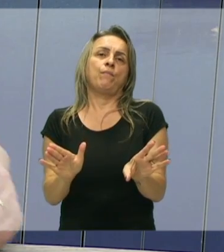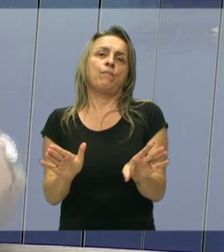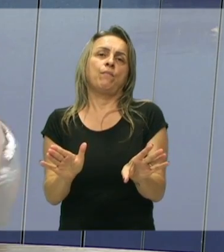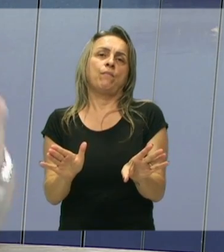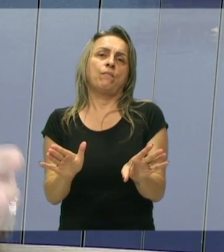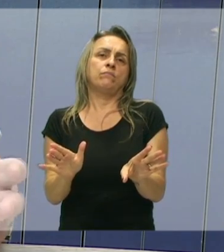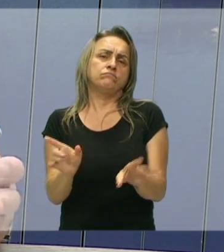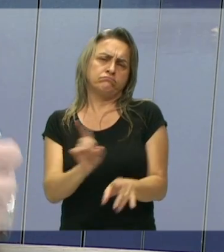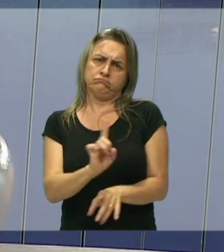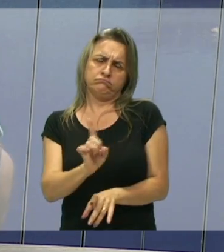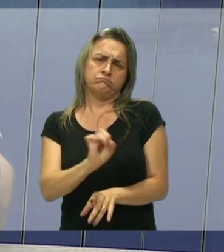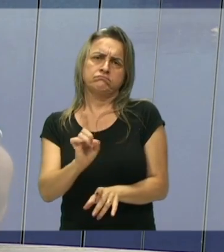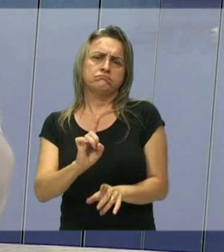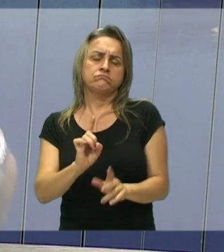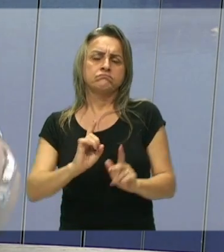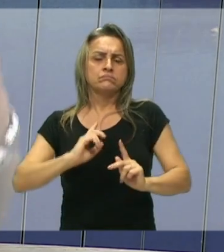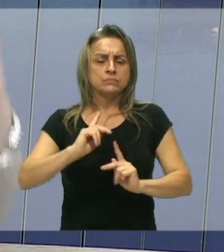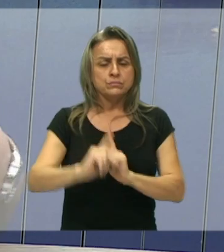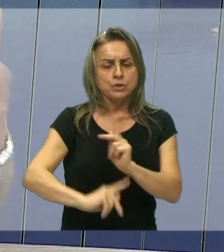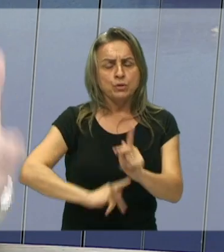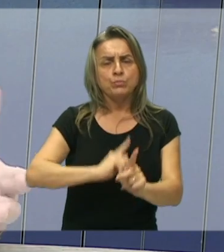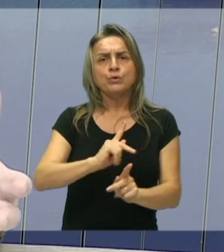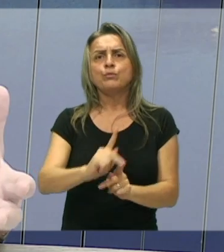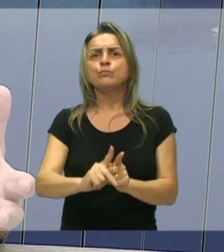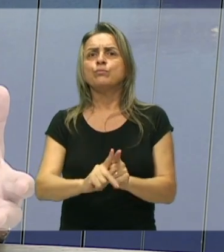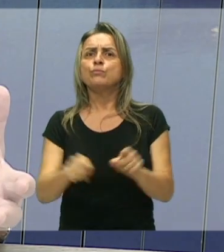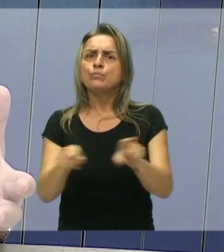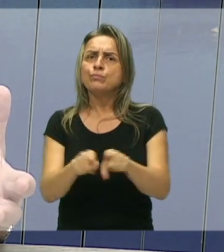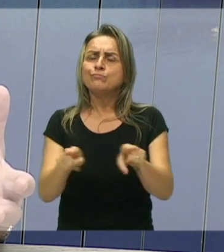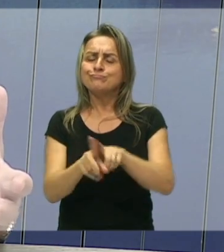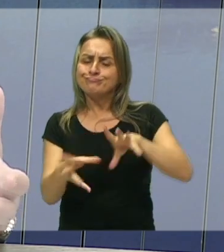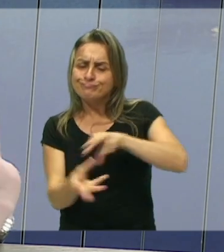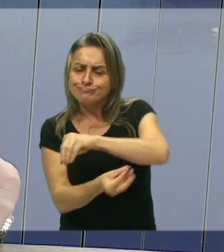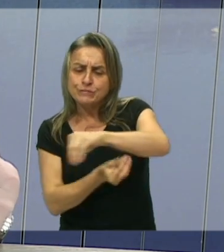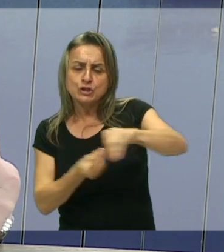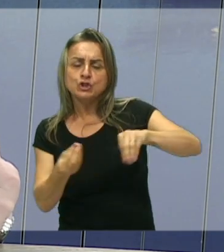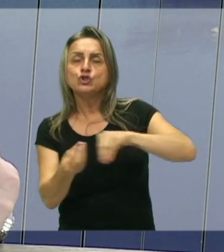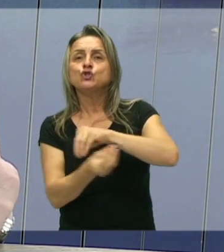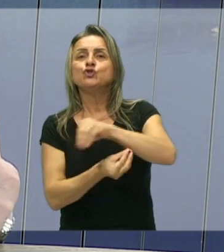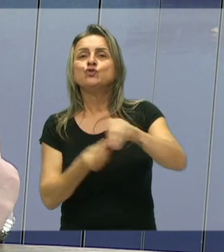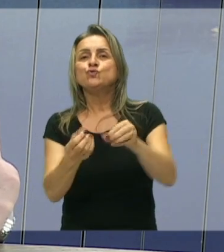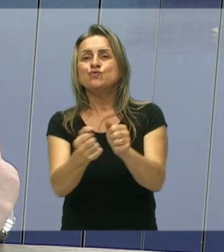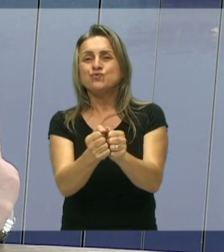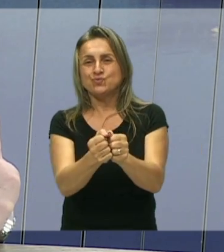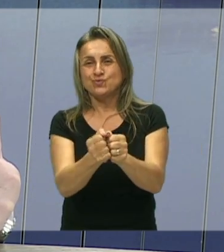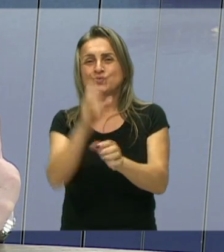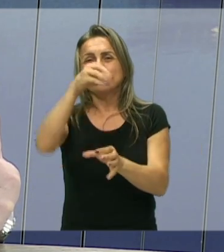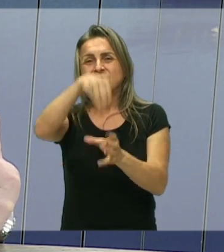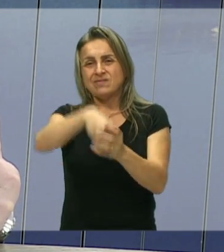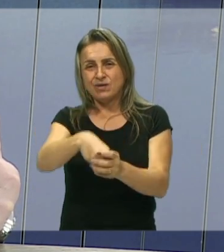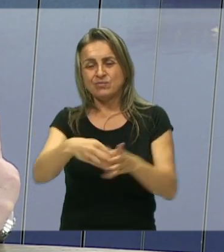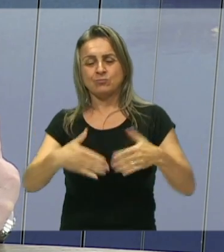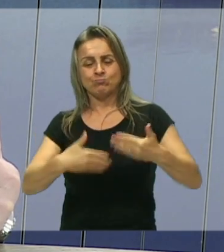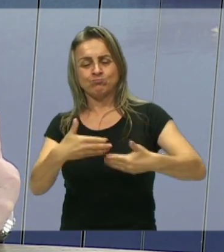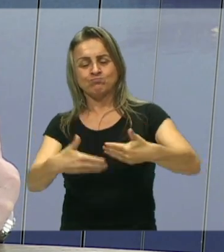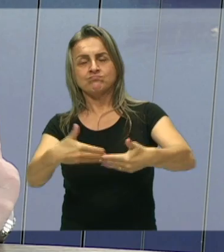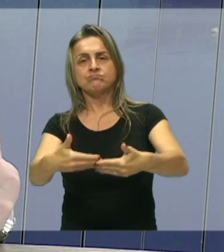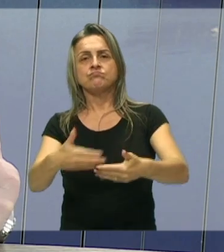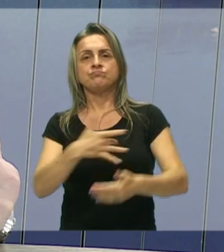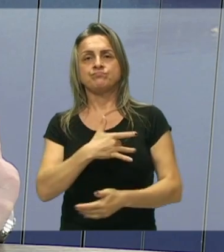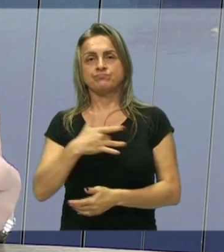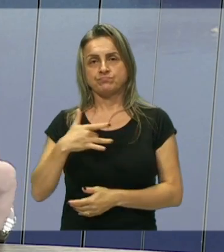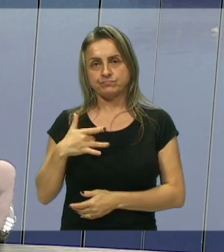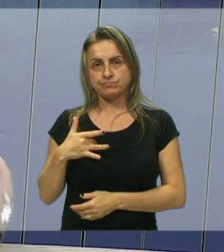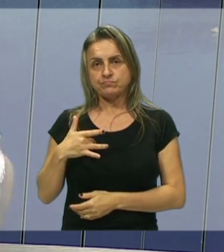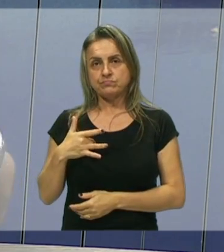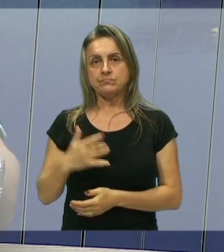A população faz parte desse processo de saúde. Muitas vezes, a população